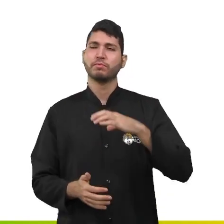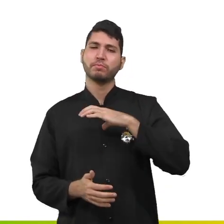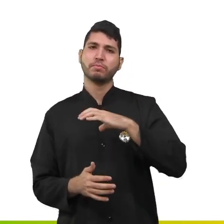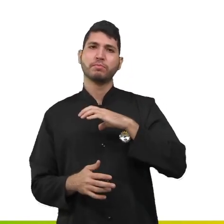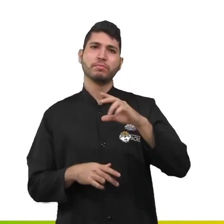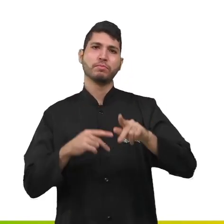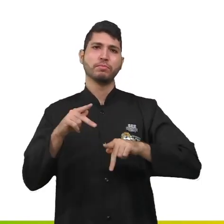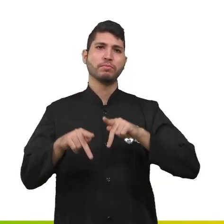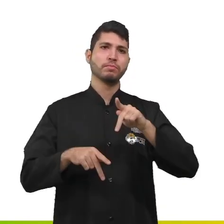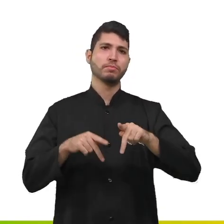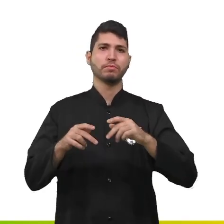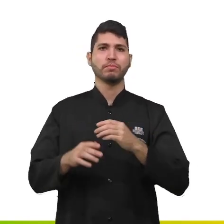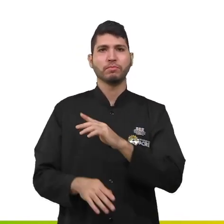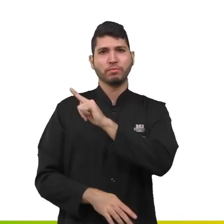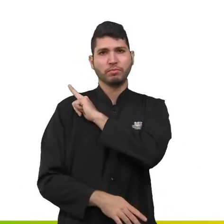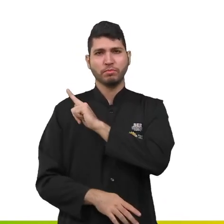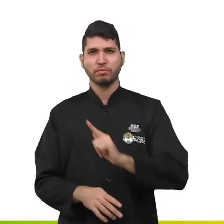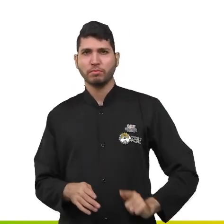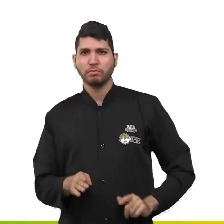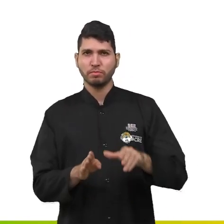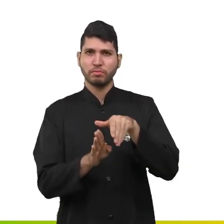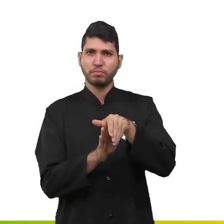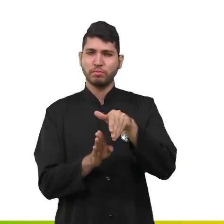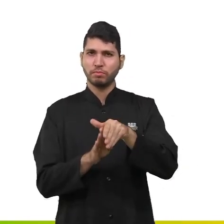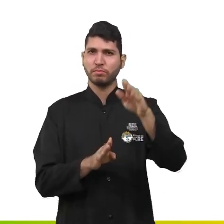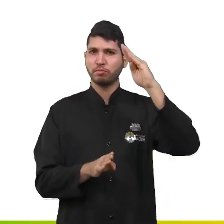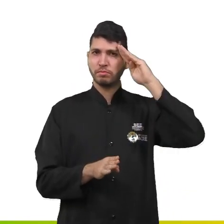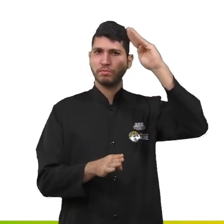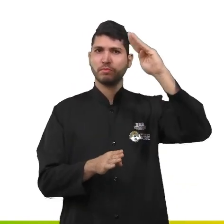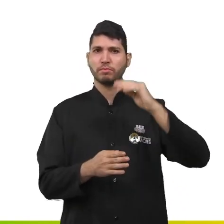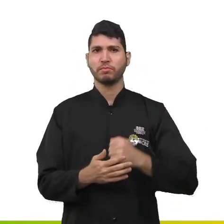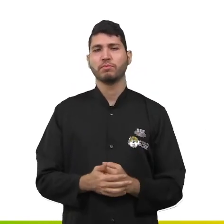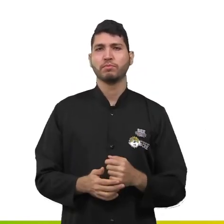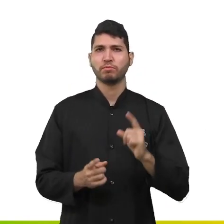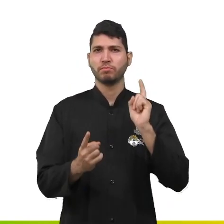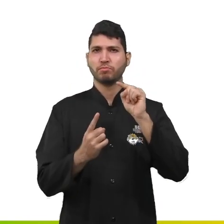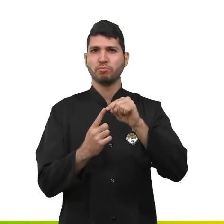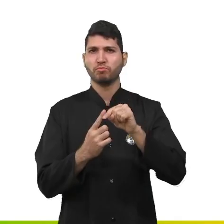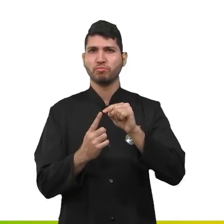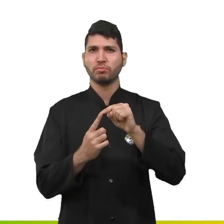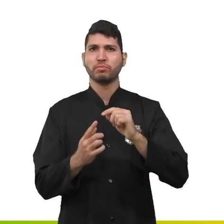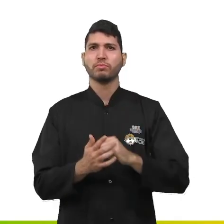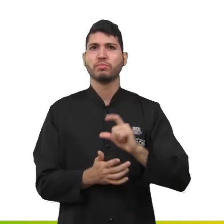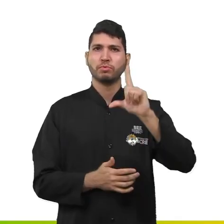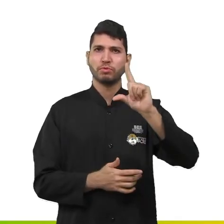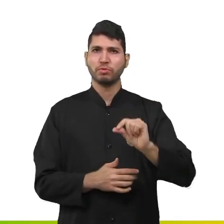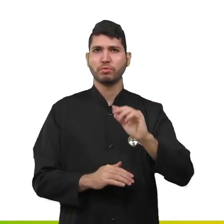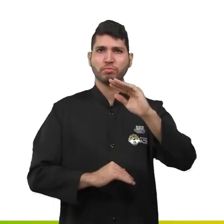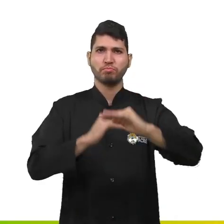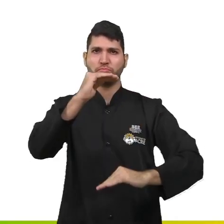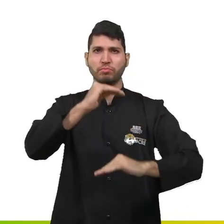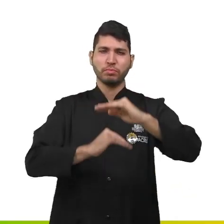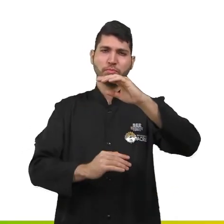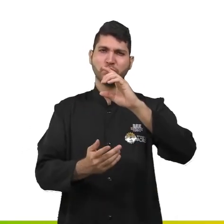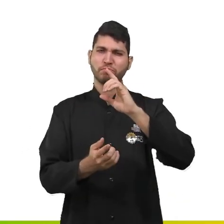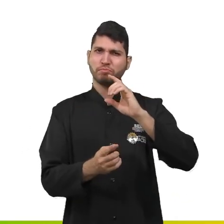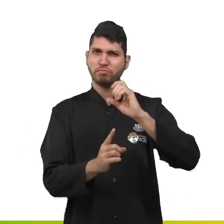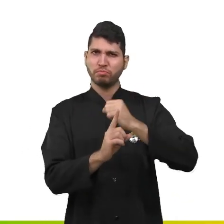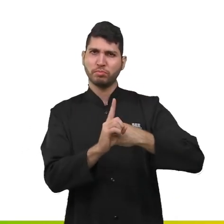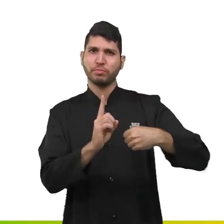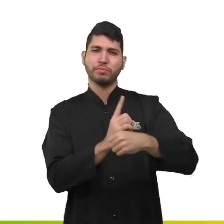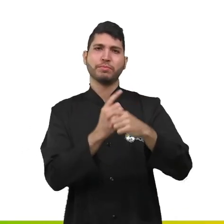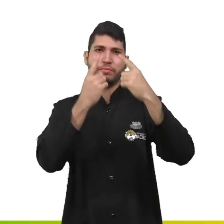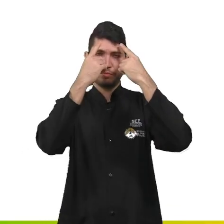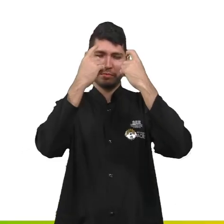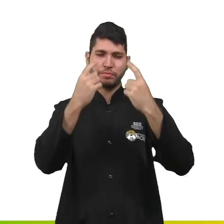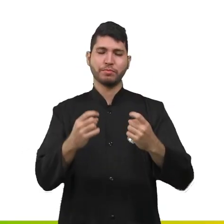o principal direcionamento. O objetivo do programa, reduzir desigualdades sociais e violência na